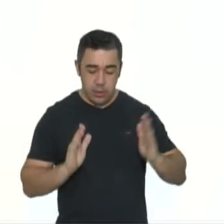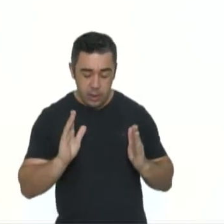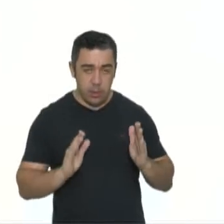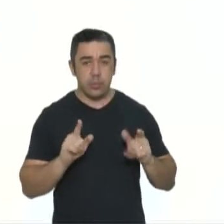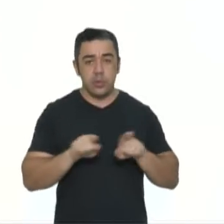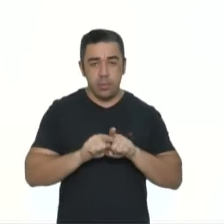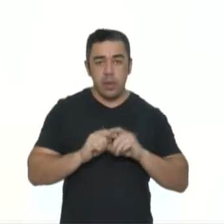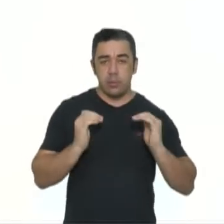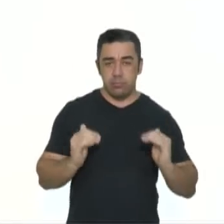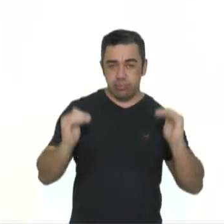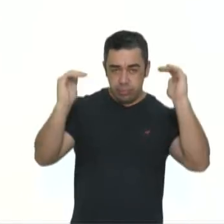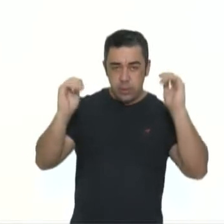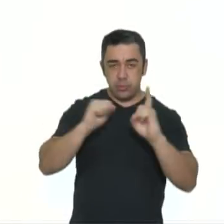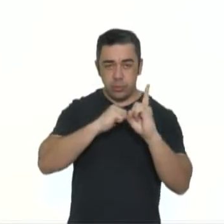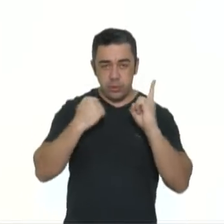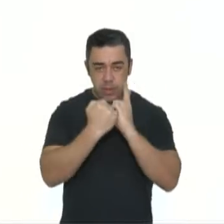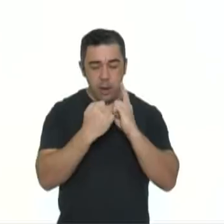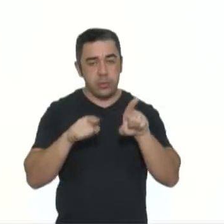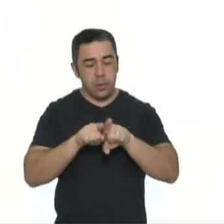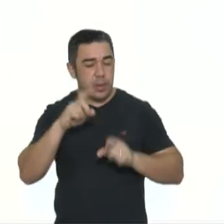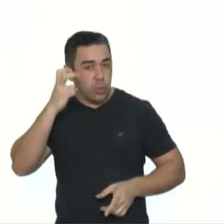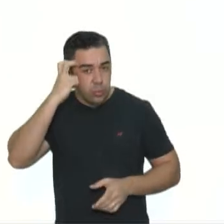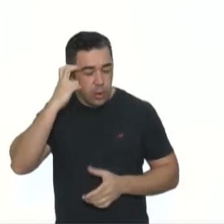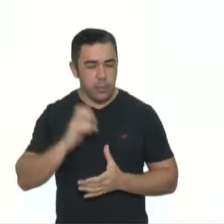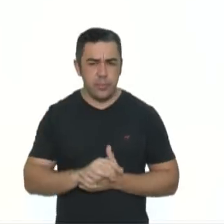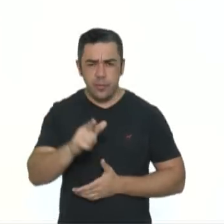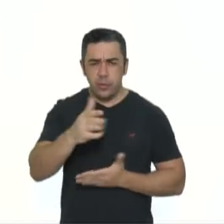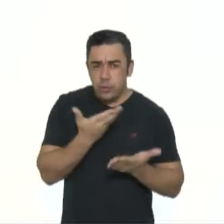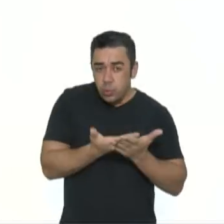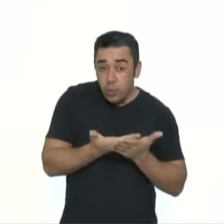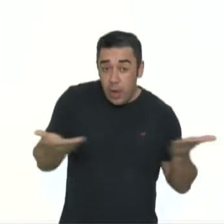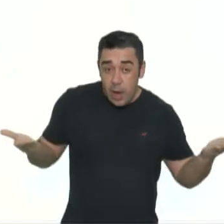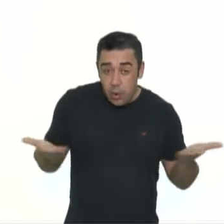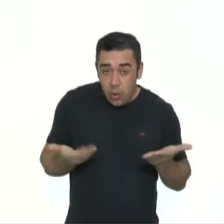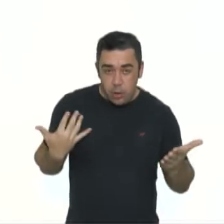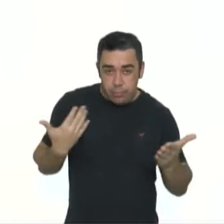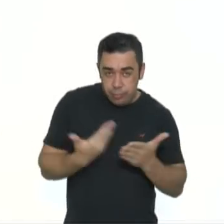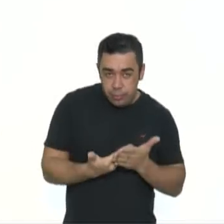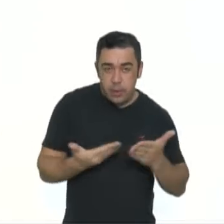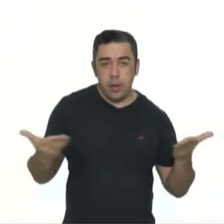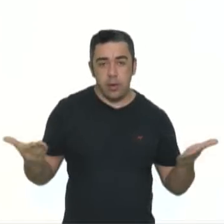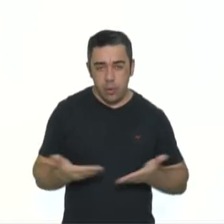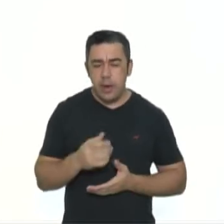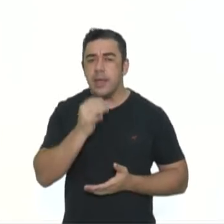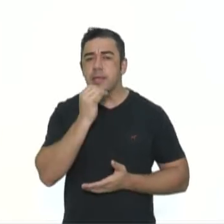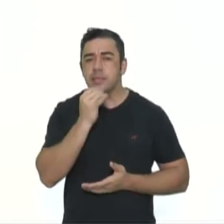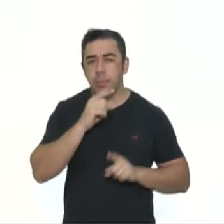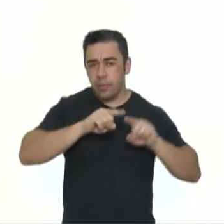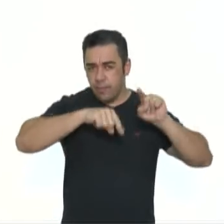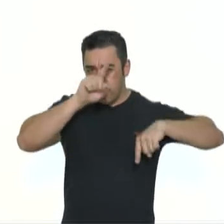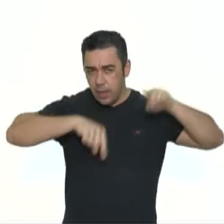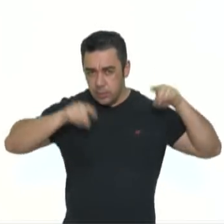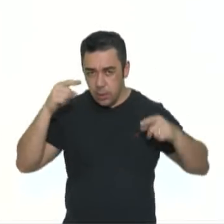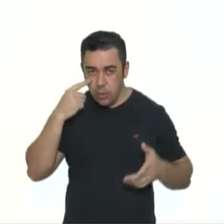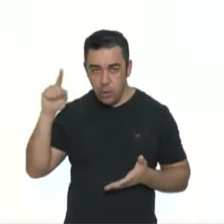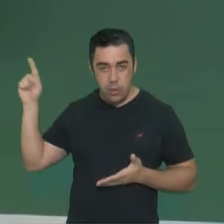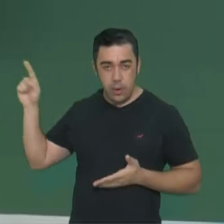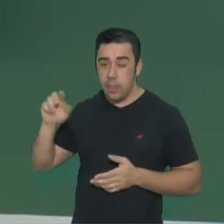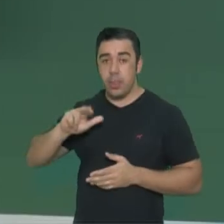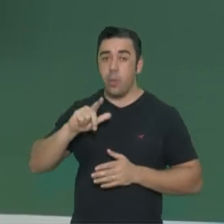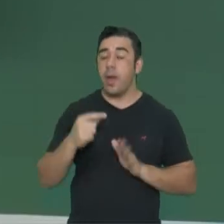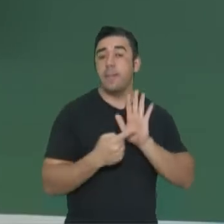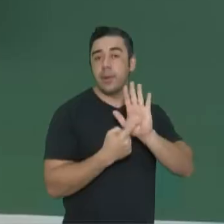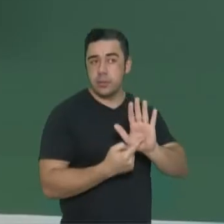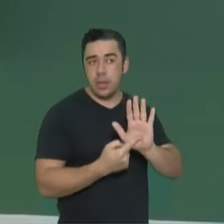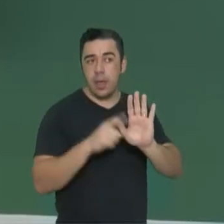classes sociais, socioculturais. De acordo com o que você estudou até agora, até aqui, dê exemplos e variações. Aqui, pessoal, não é para vocês apontarem